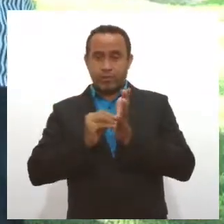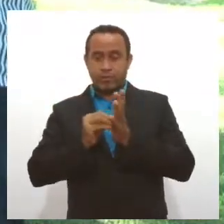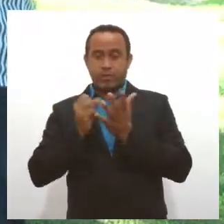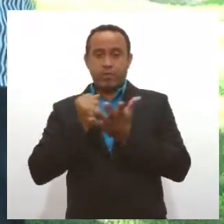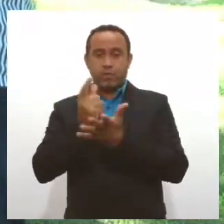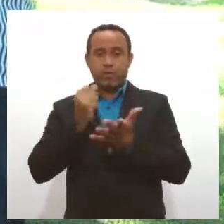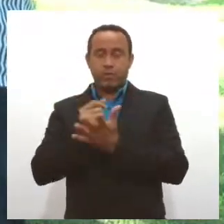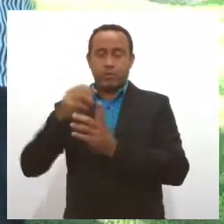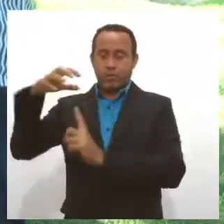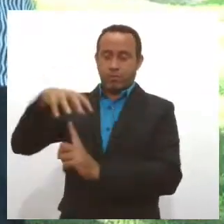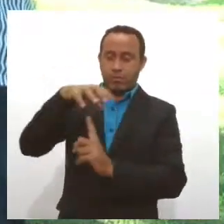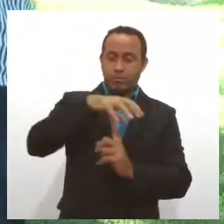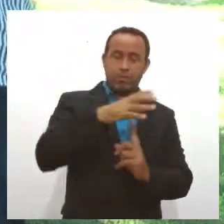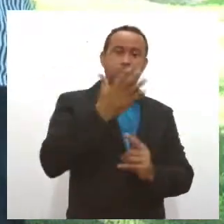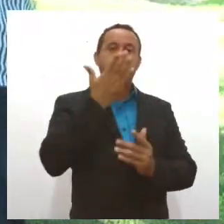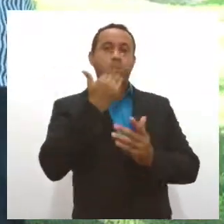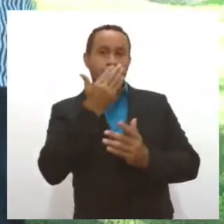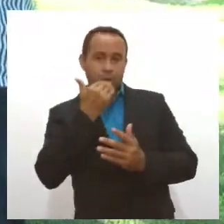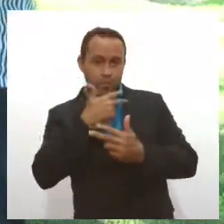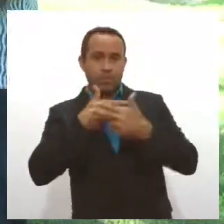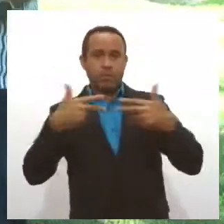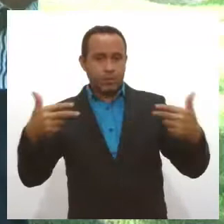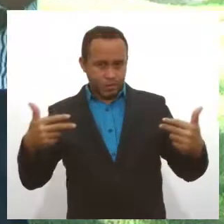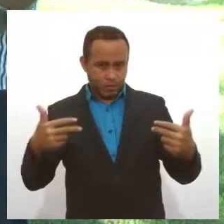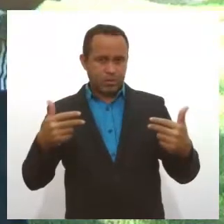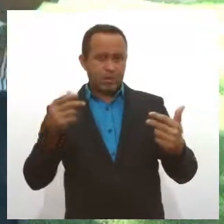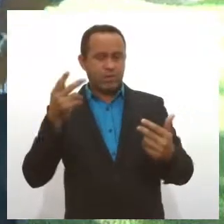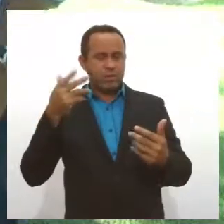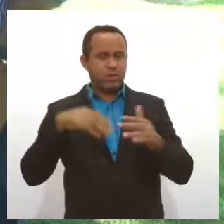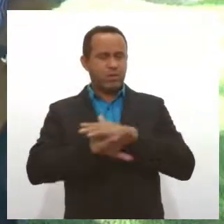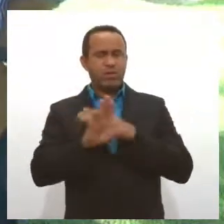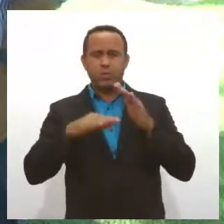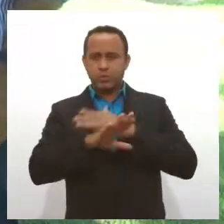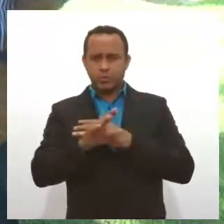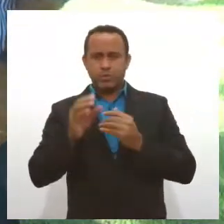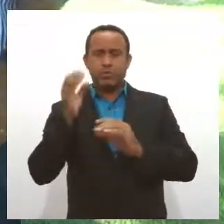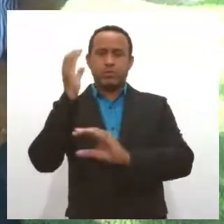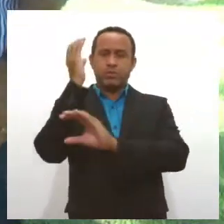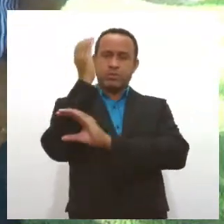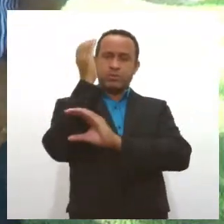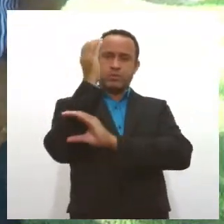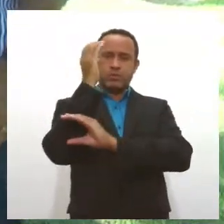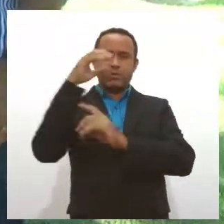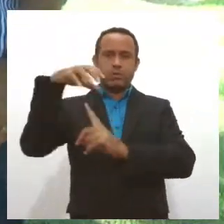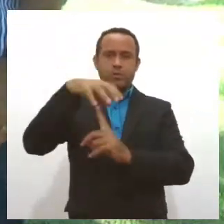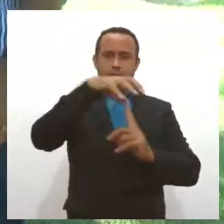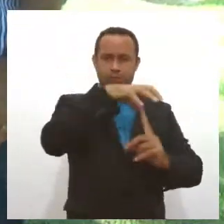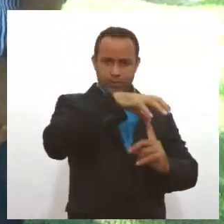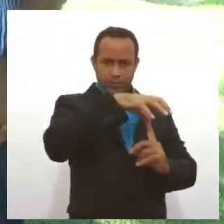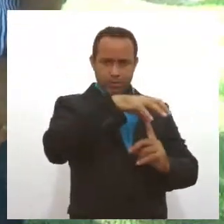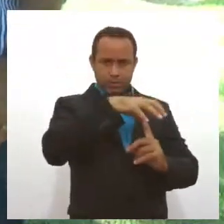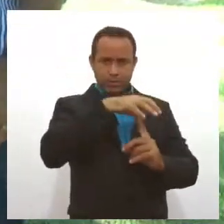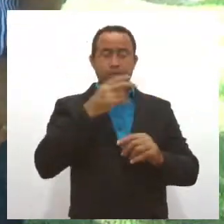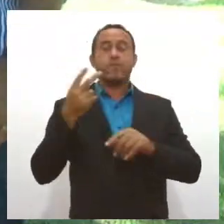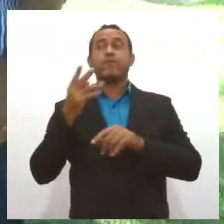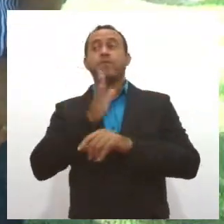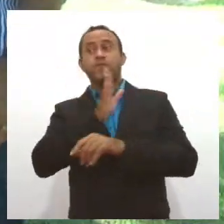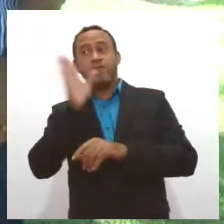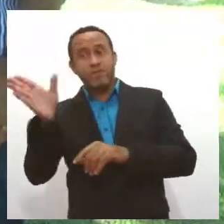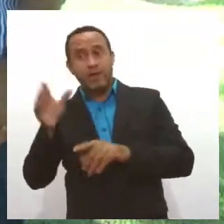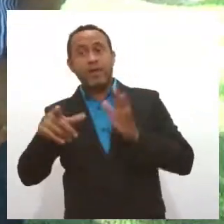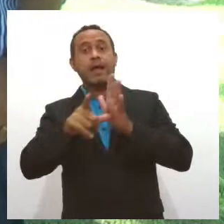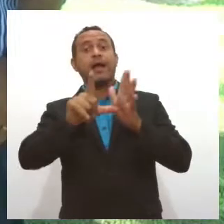aquela alimentação básica que você costuma comprar nos mercados e nas feiras livres, procure antecipar,